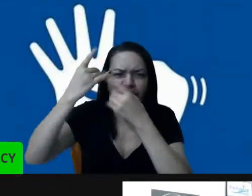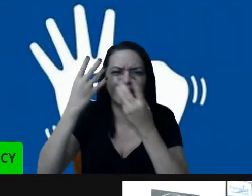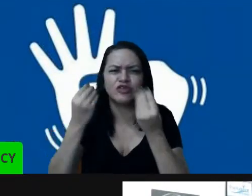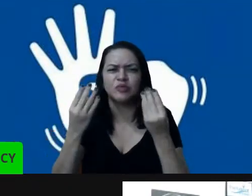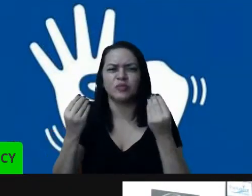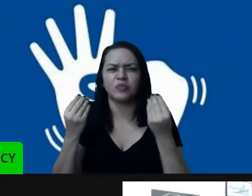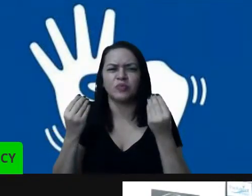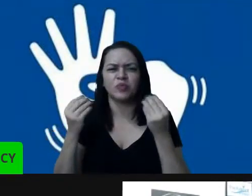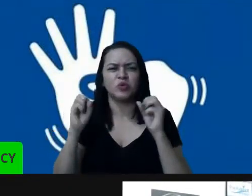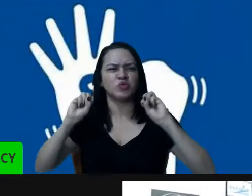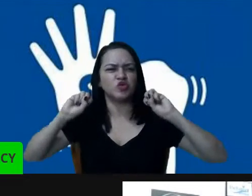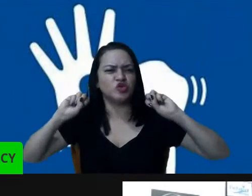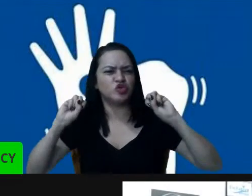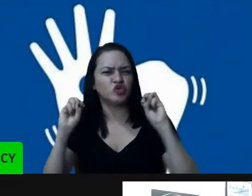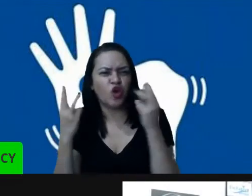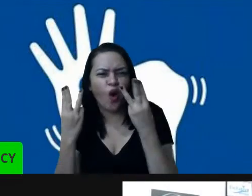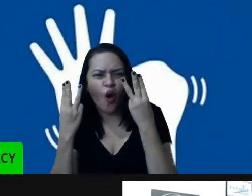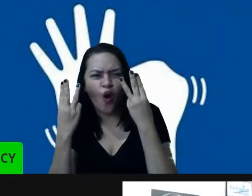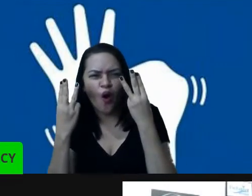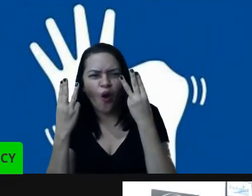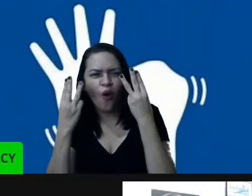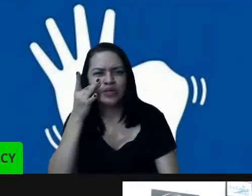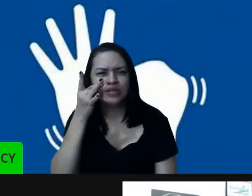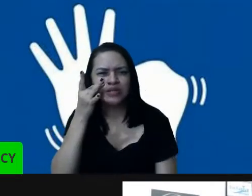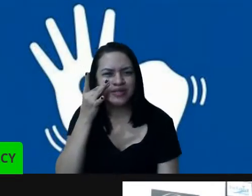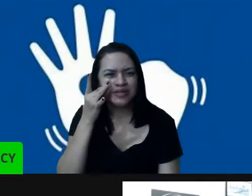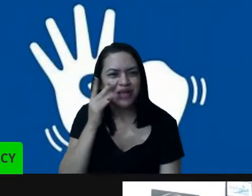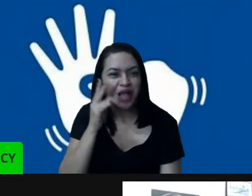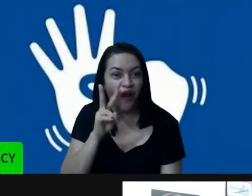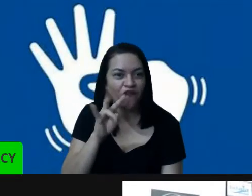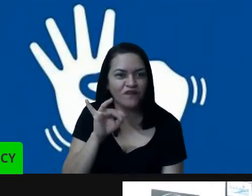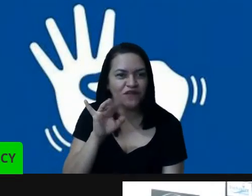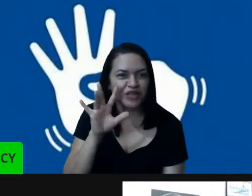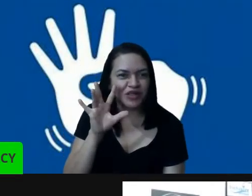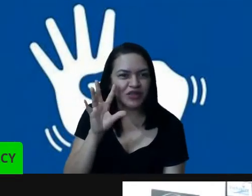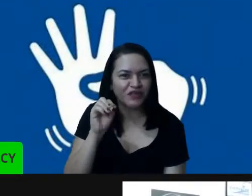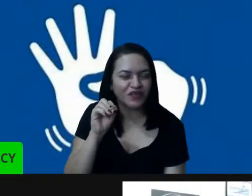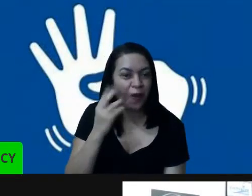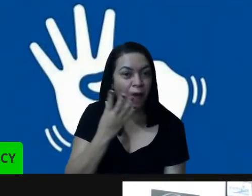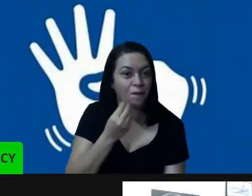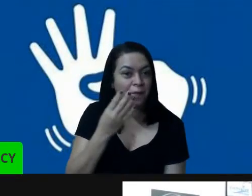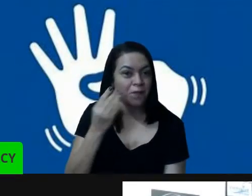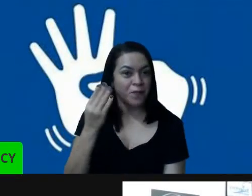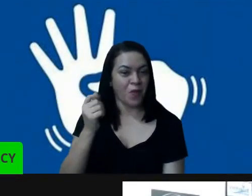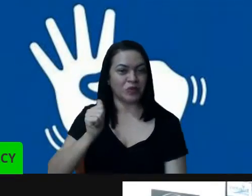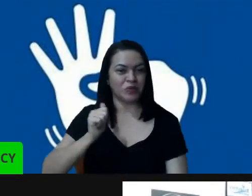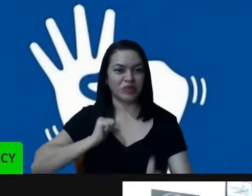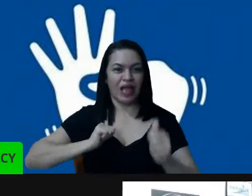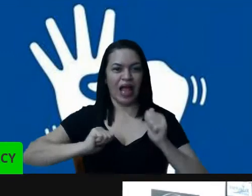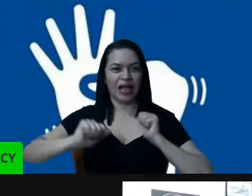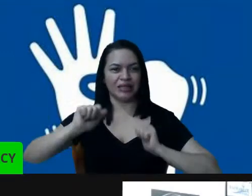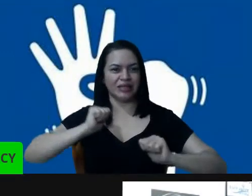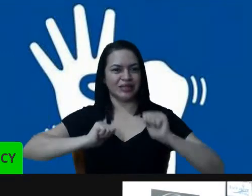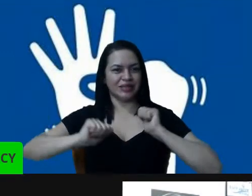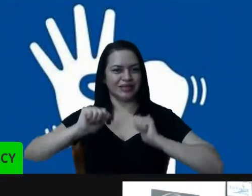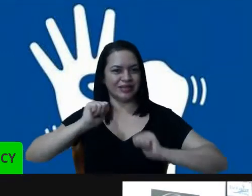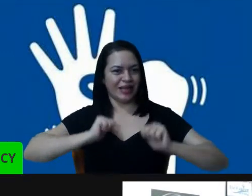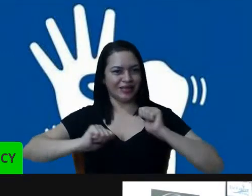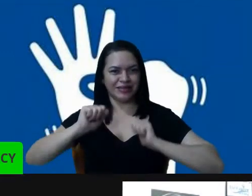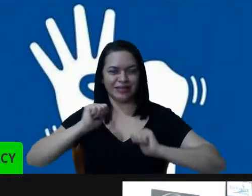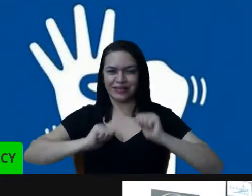artistas entraram na modinha, né? Eu sei que tem artistas que realmente são interessados, que querem fazer o papel, que